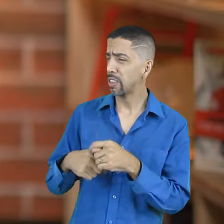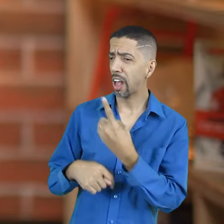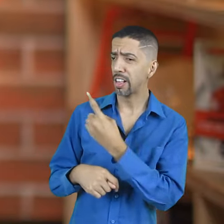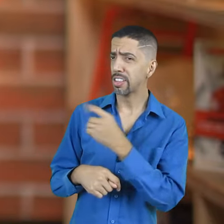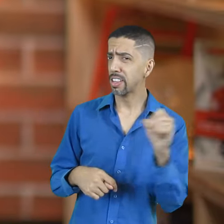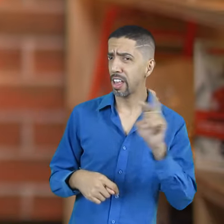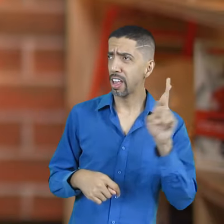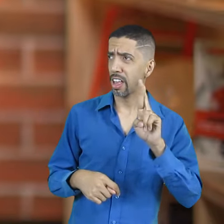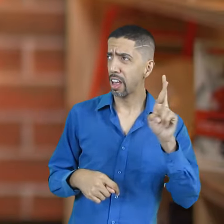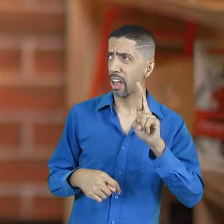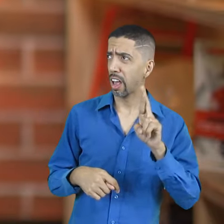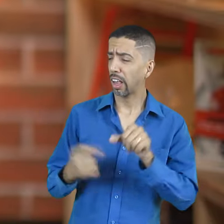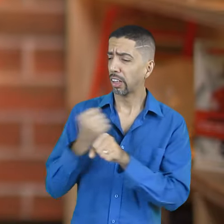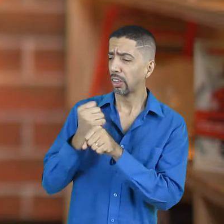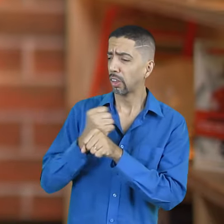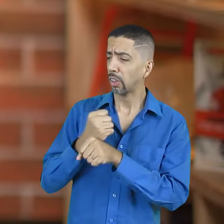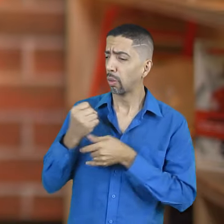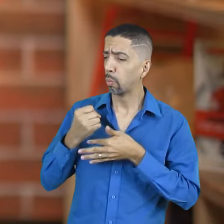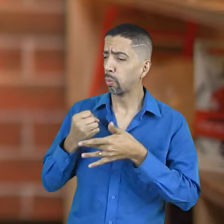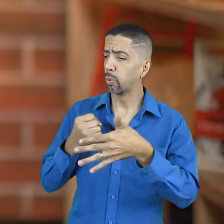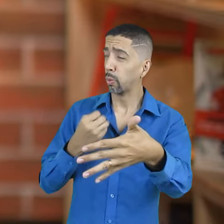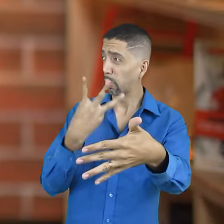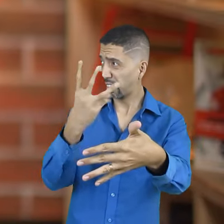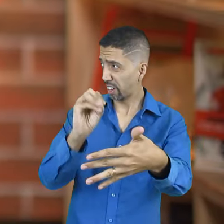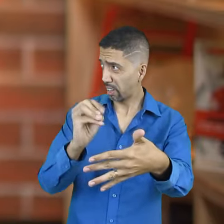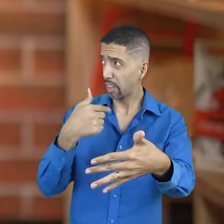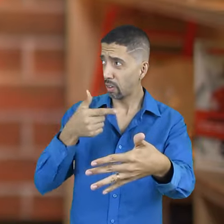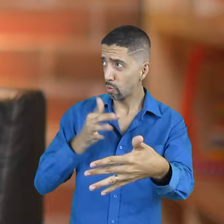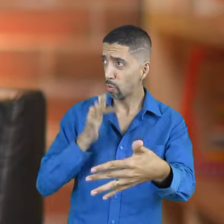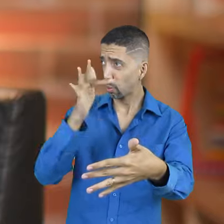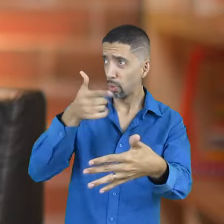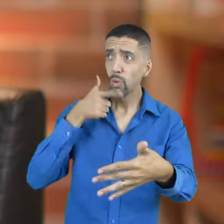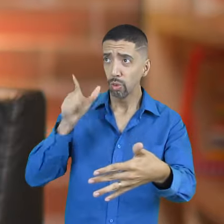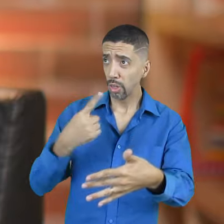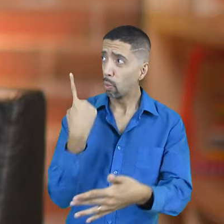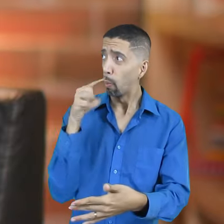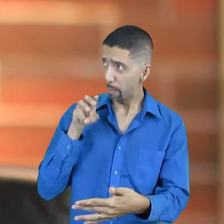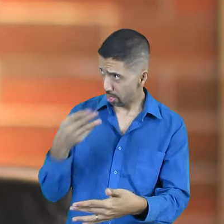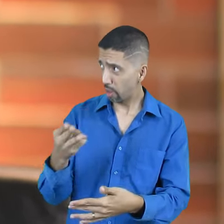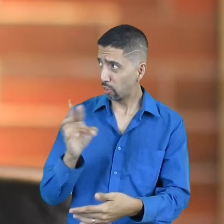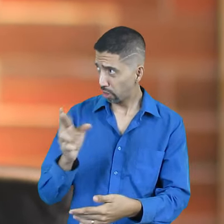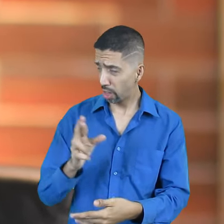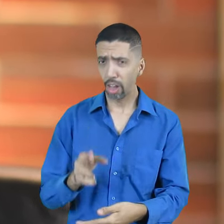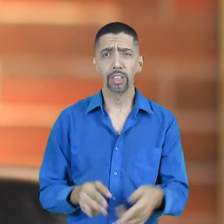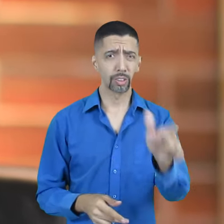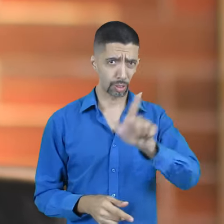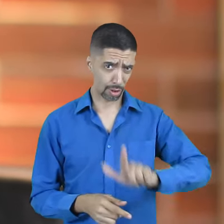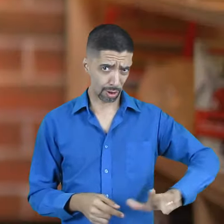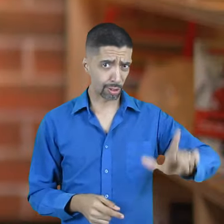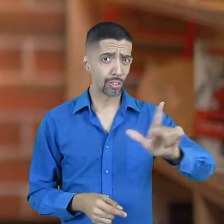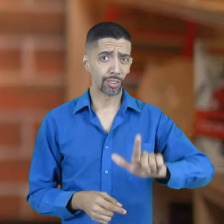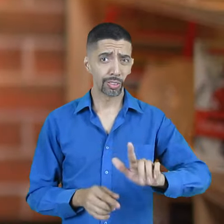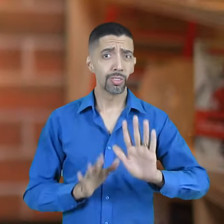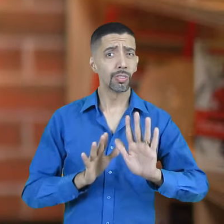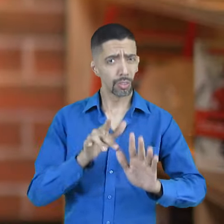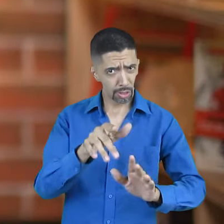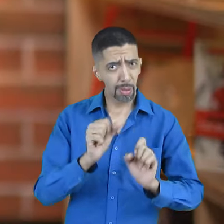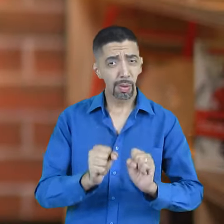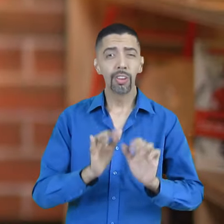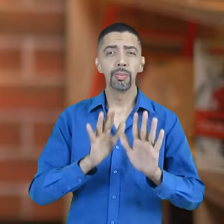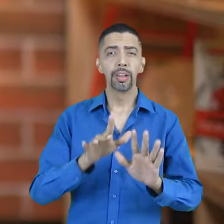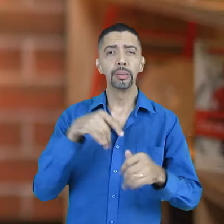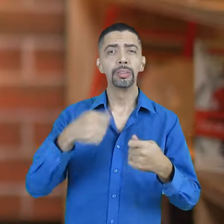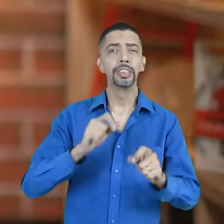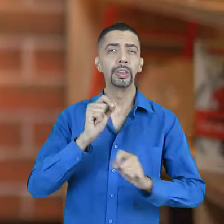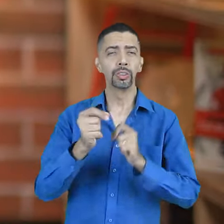100, R$150 em 30 anos, eu posso ter R$1 milhão? Claro que sim. Mas eu não sabia disso. Mas você pode. É só uma questão de